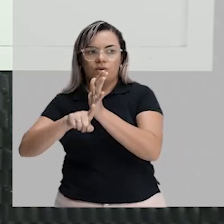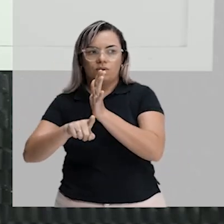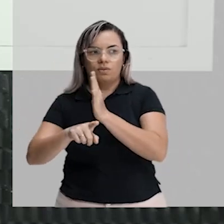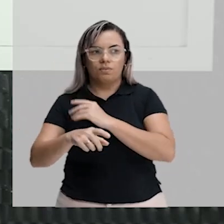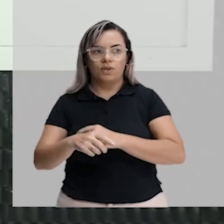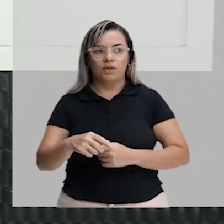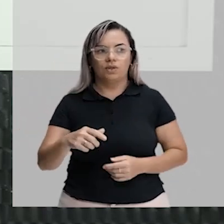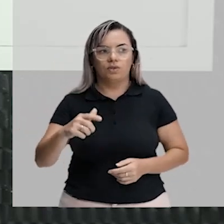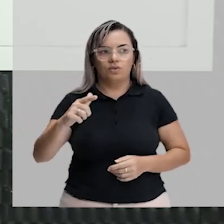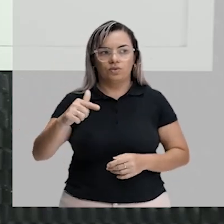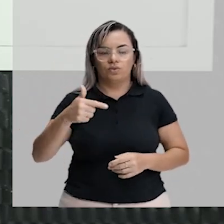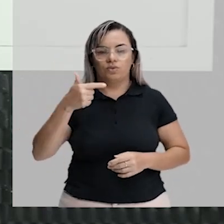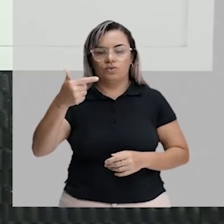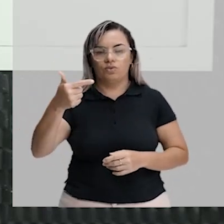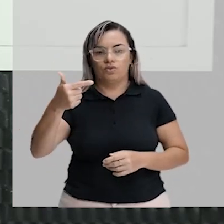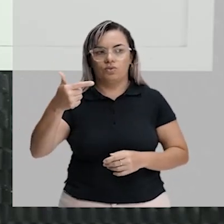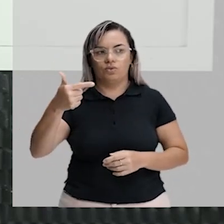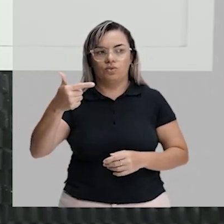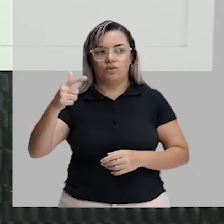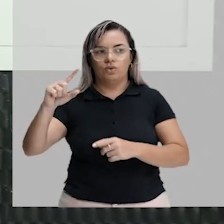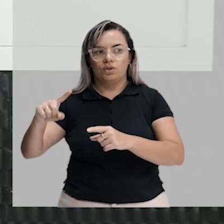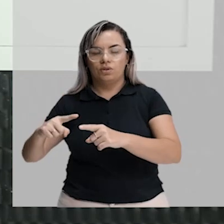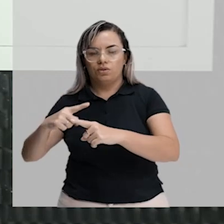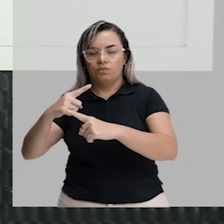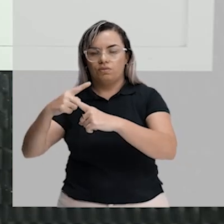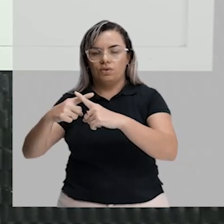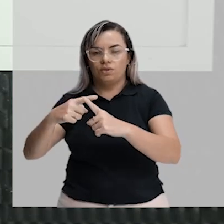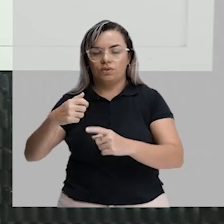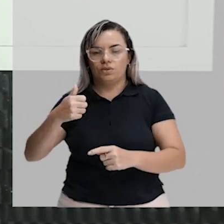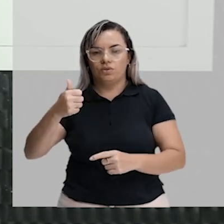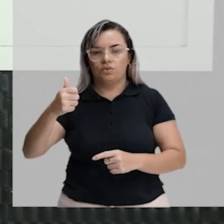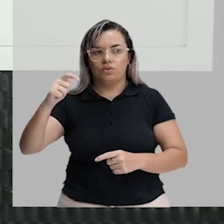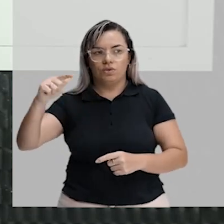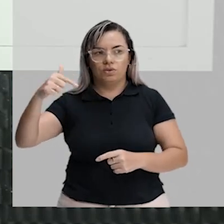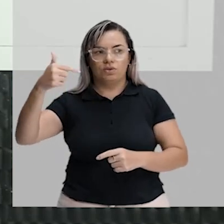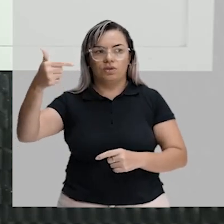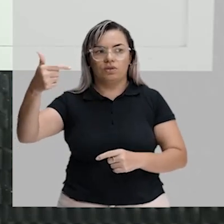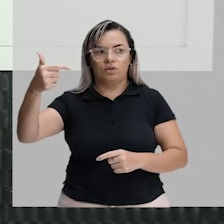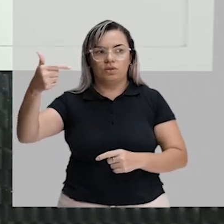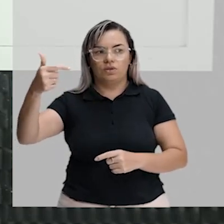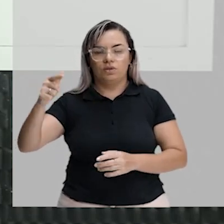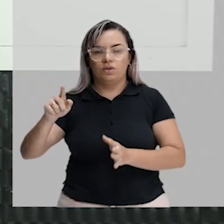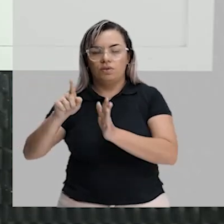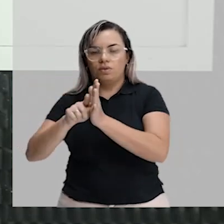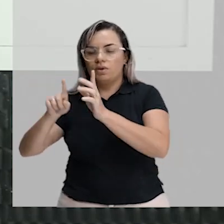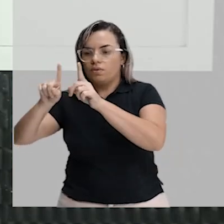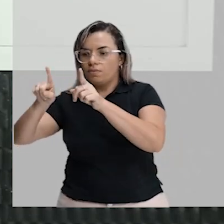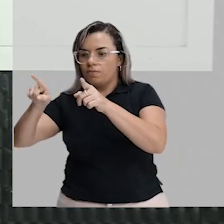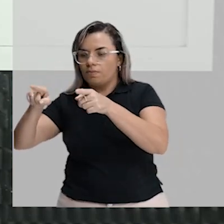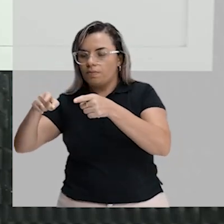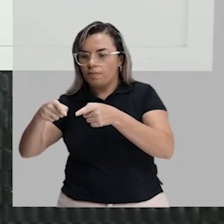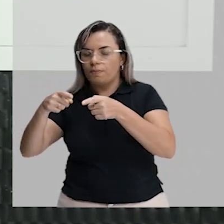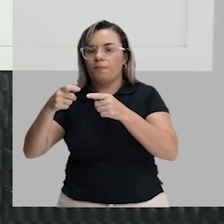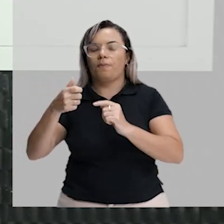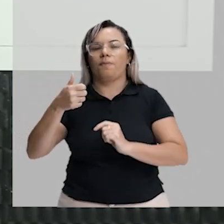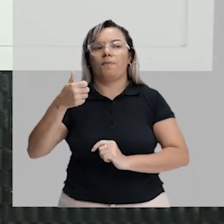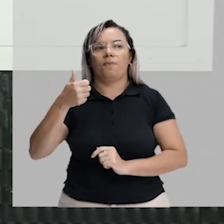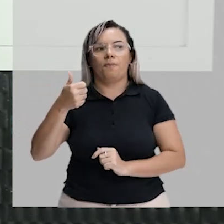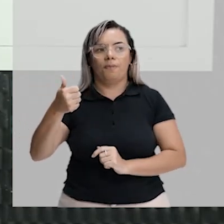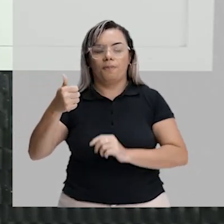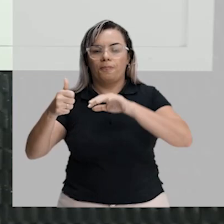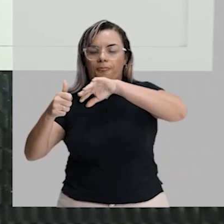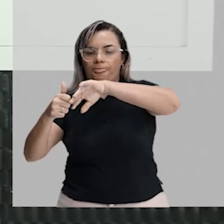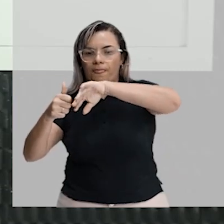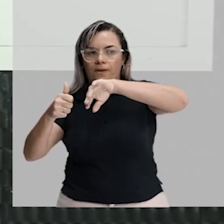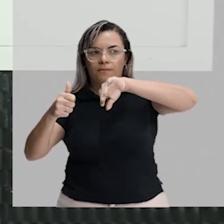1 elevado ao quadrado, menos, abro um parêntese aqui, para separar esse sinal da